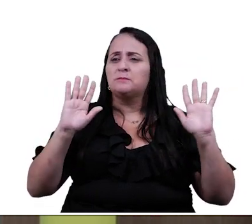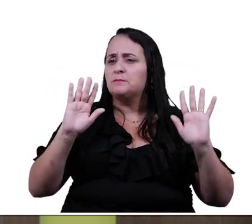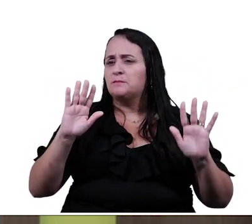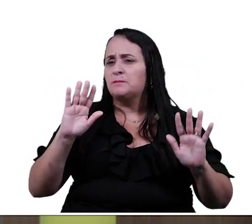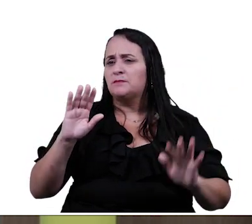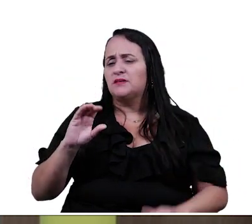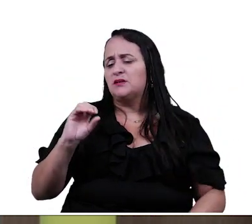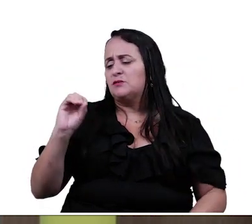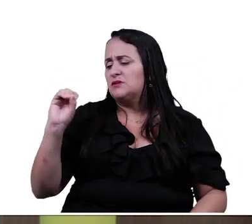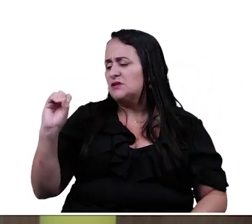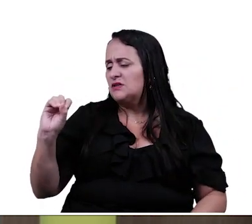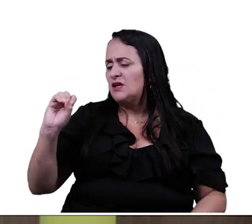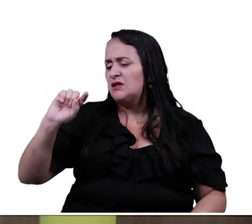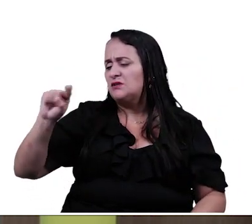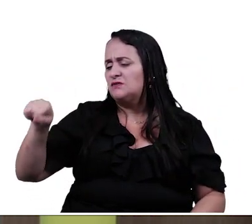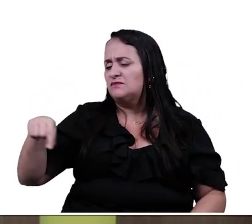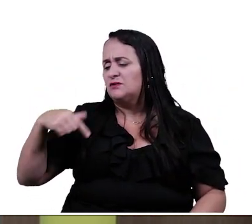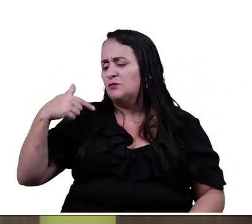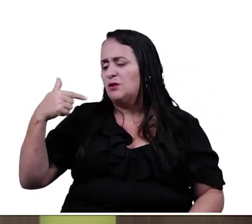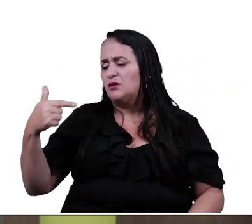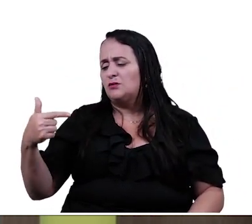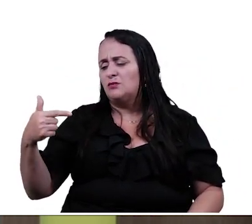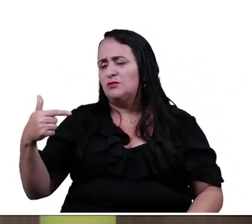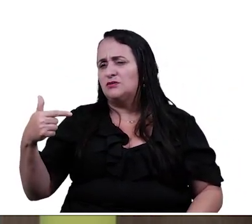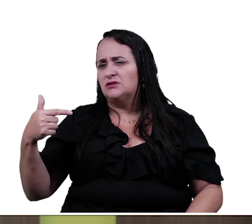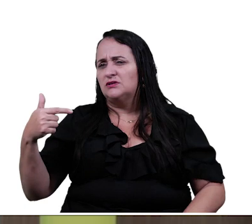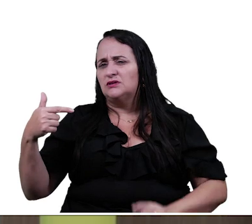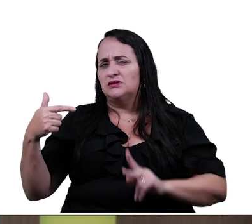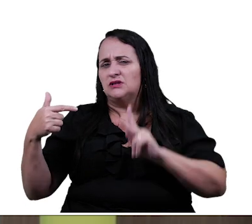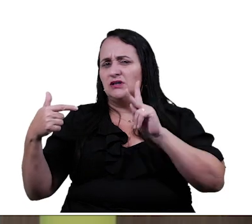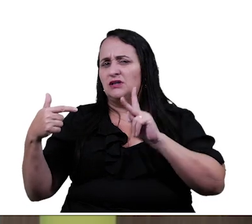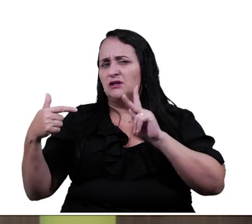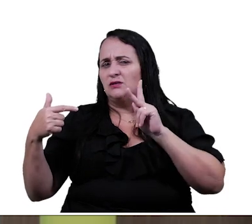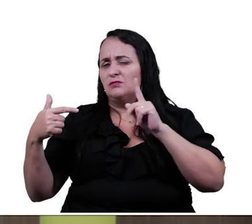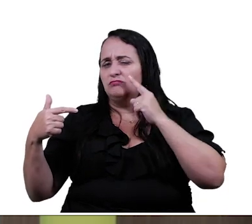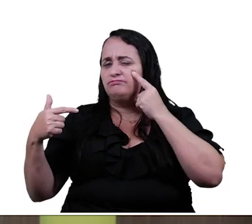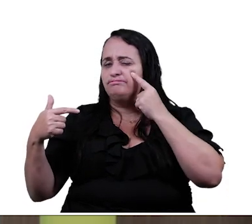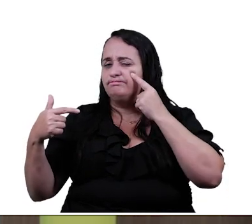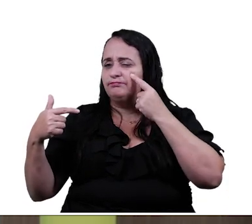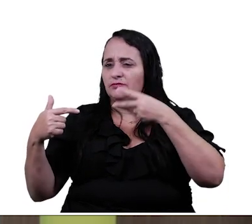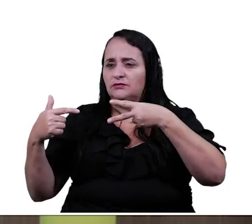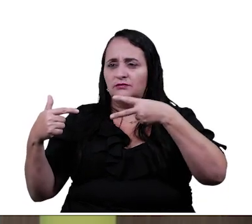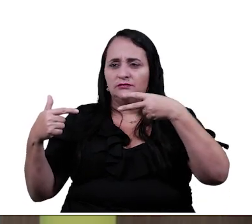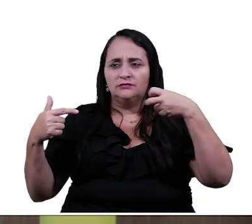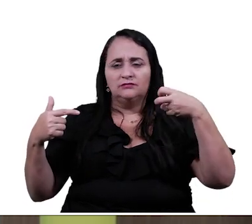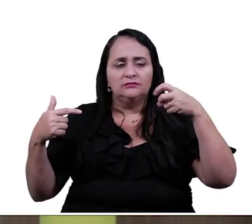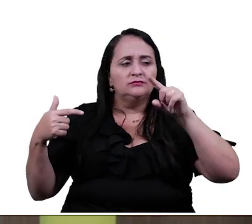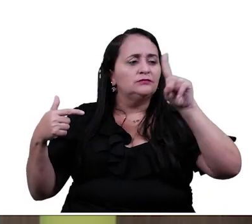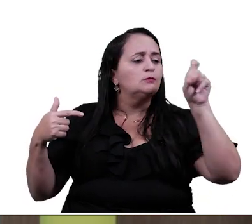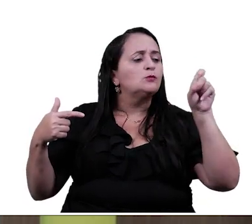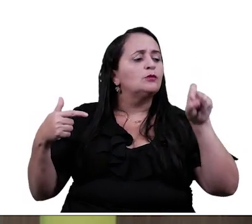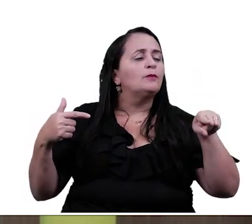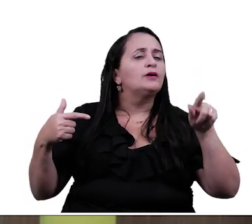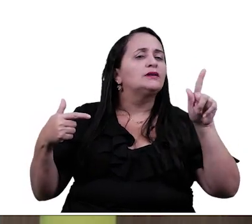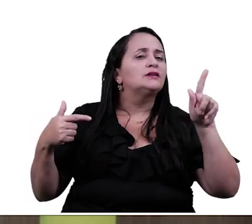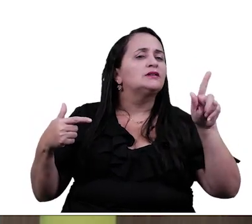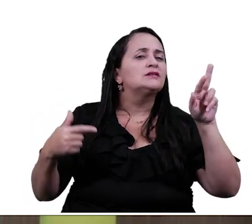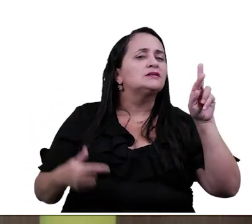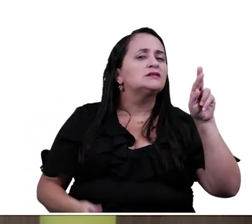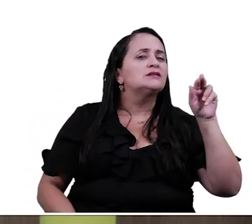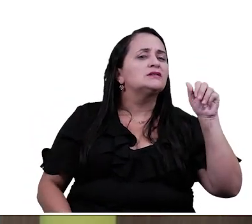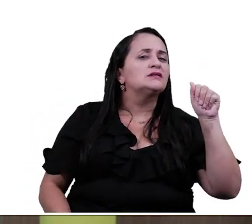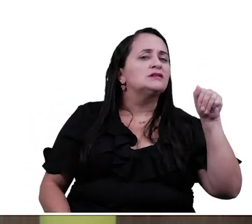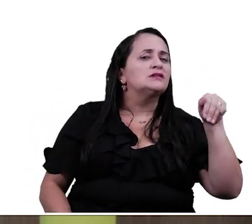Então, se eu tenho 0,2 quilos, eu vou ter quantas gramas?